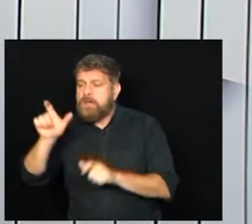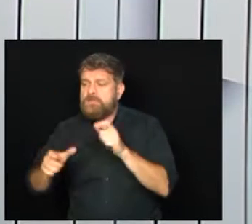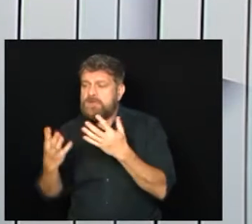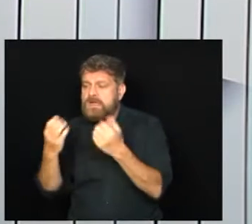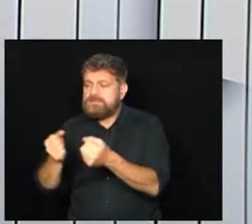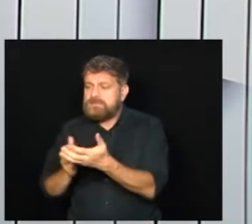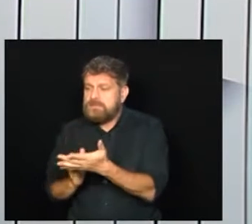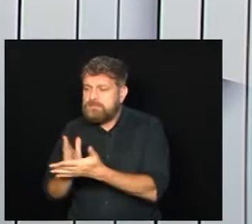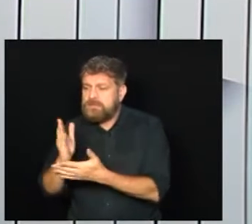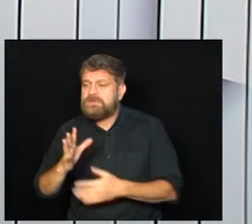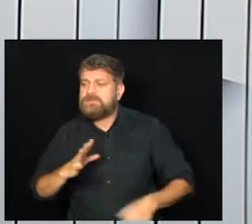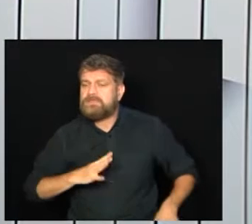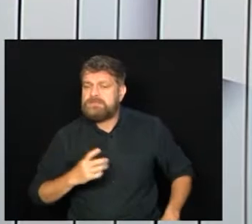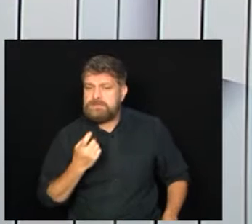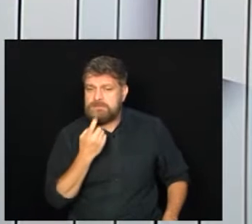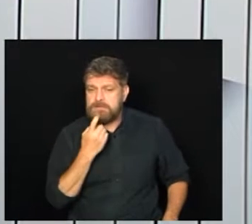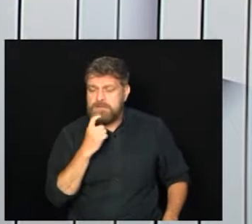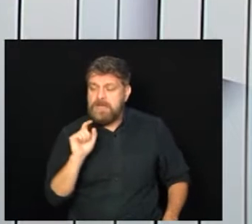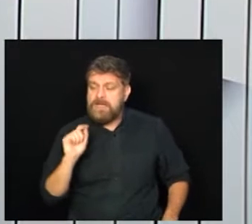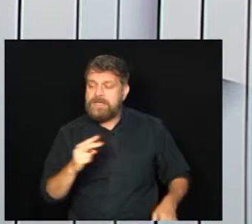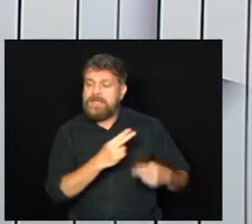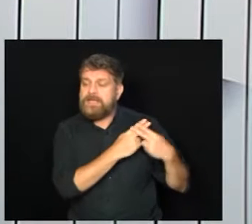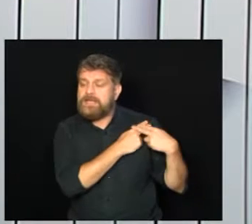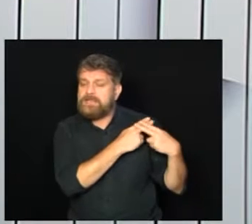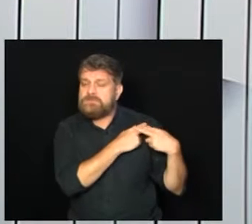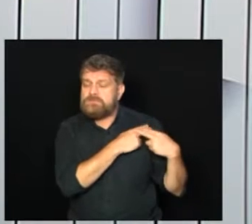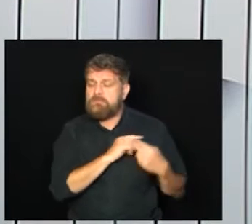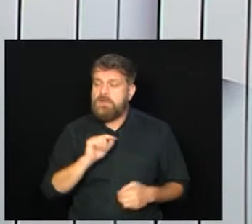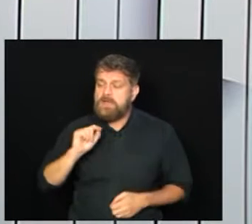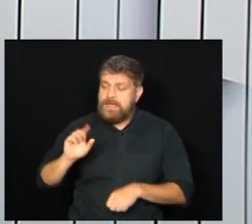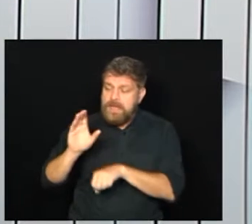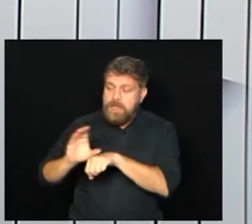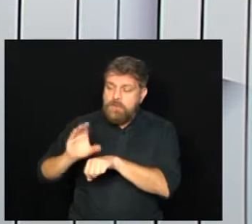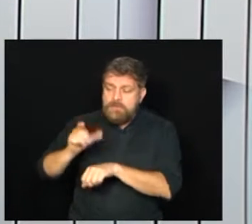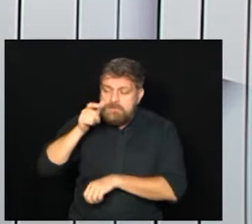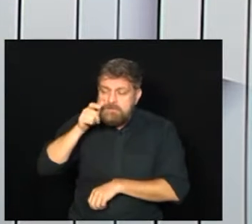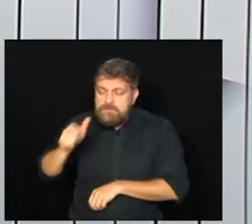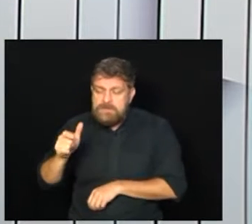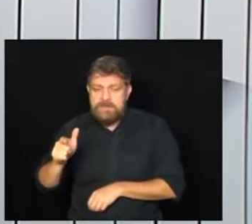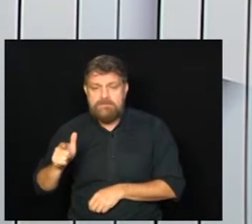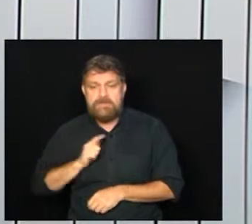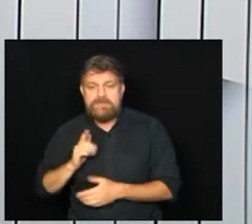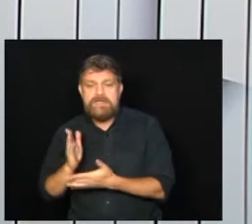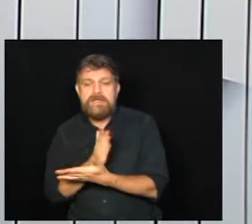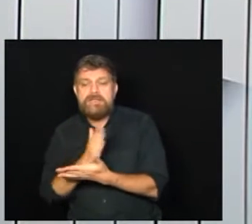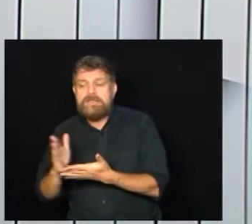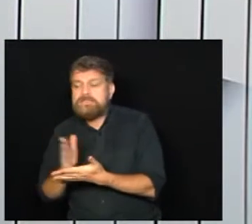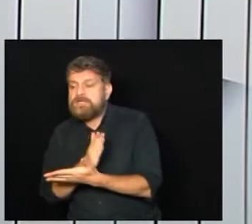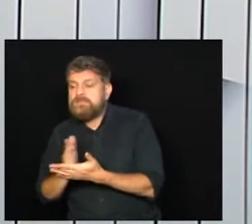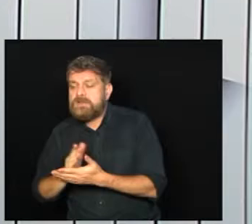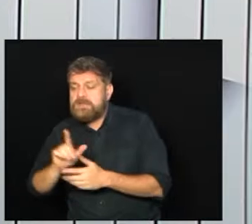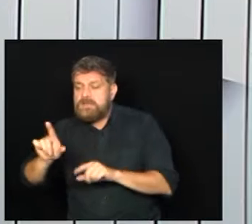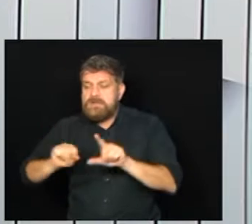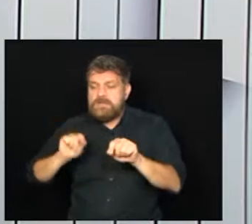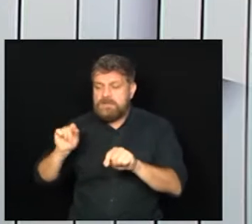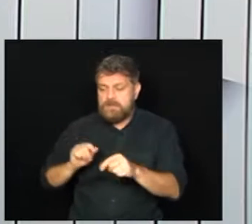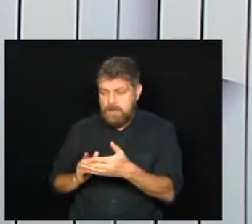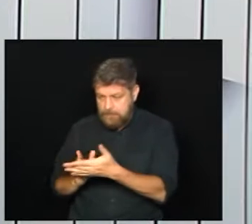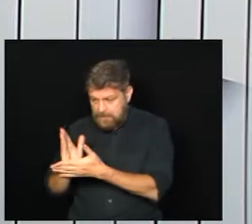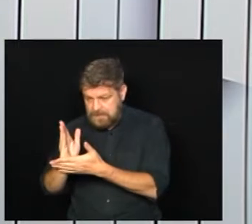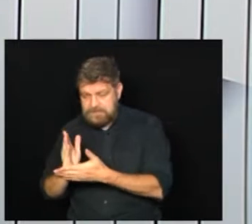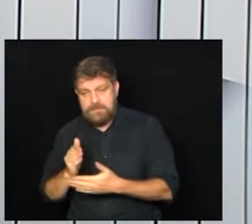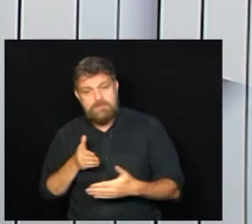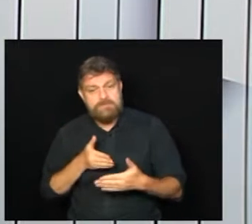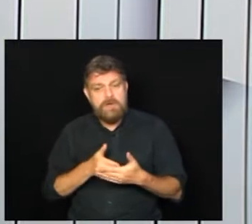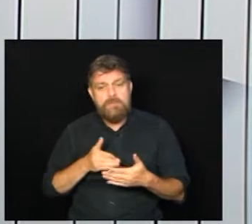da cidade de Campinas, que se interessar por um curso? Ele vai ser aprovado por quem? Em um momento em que muitas